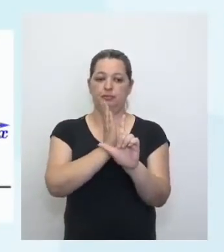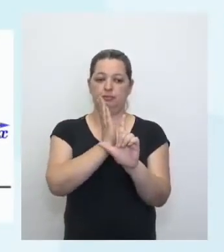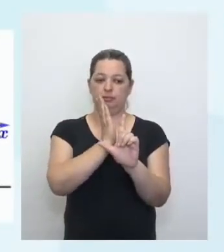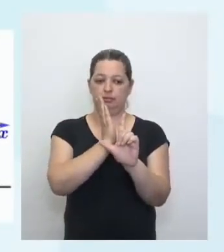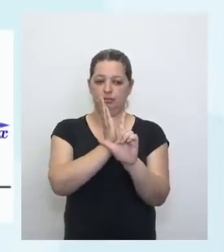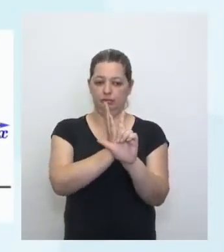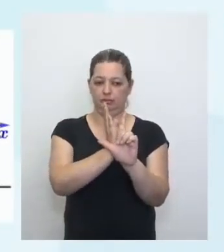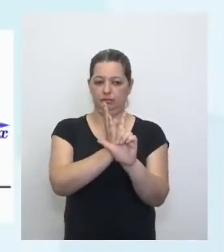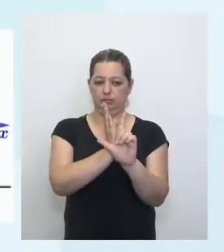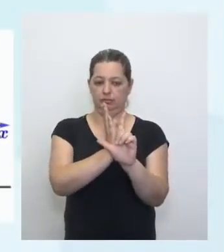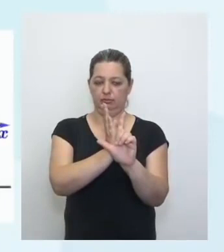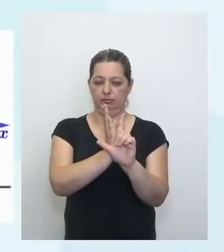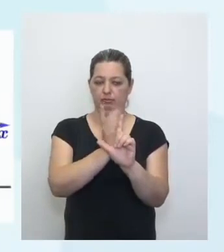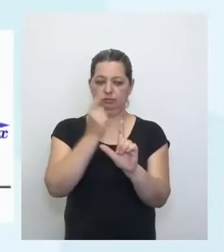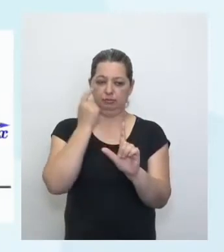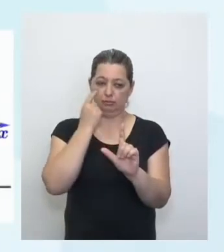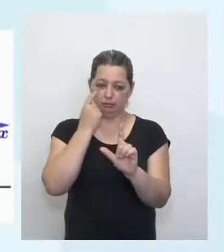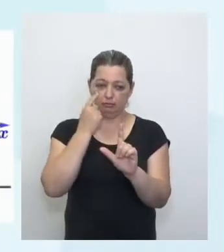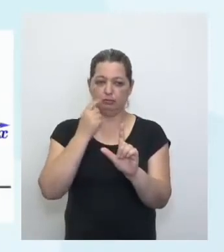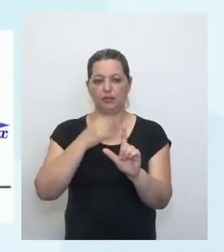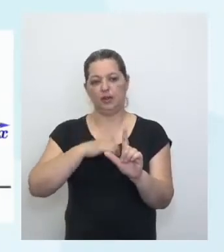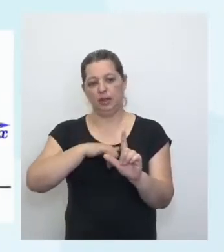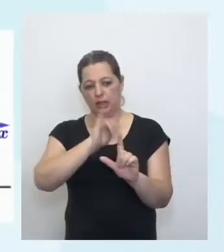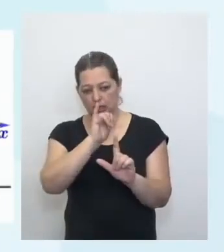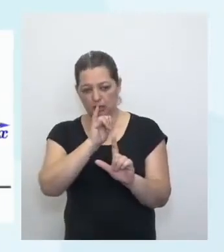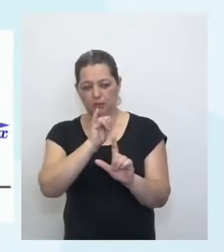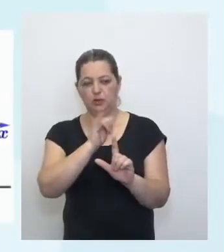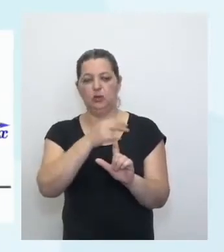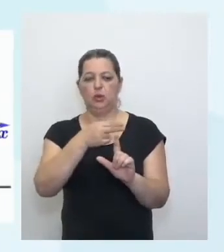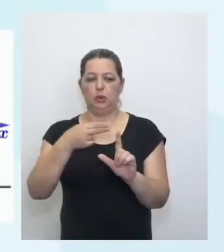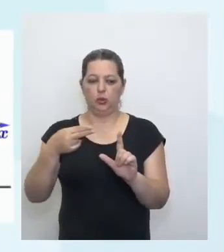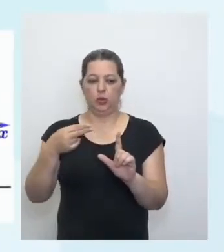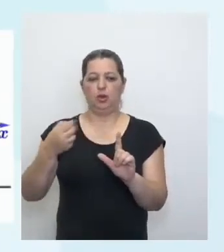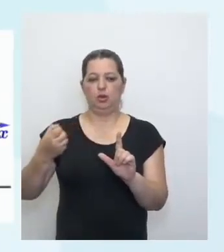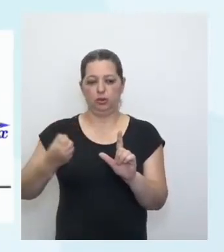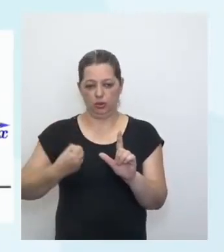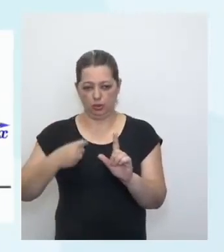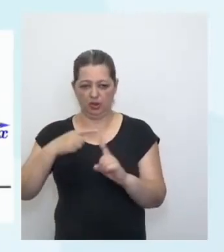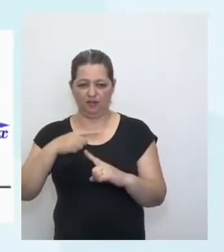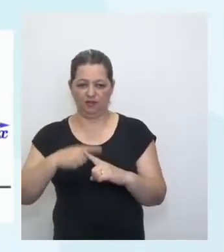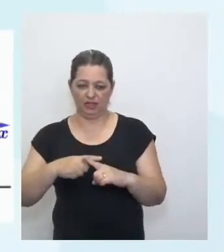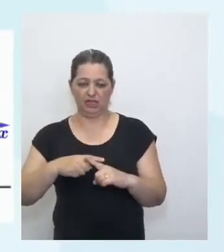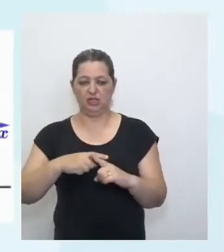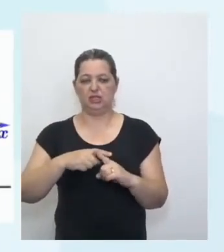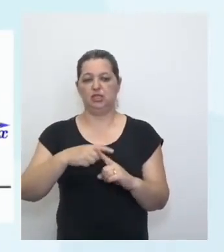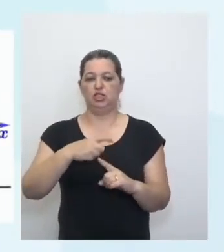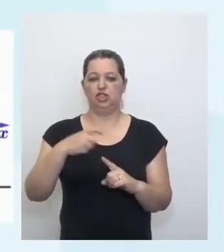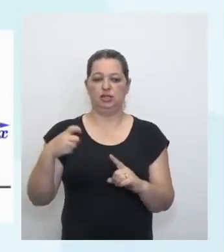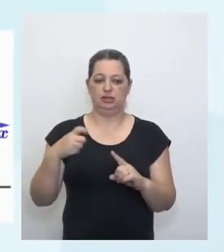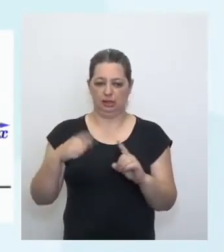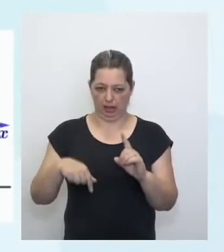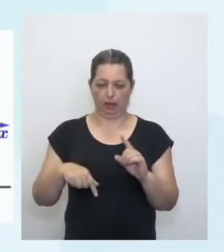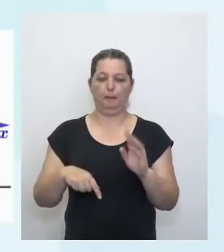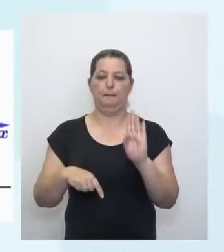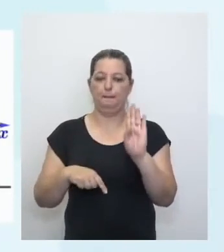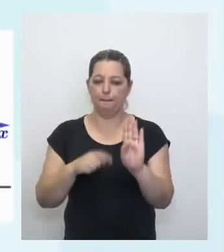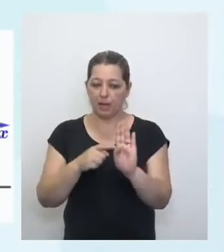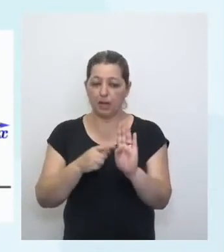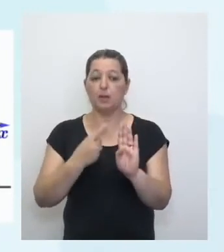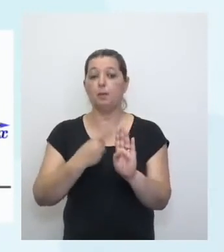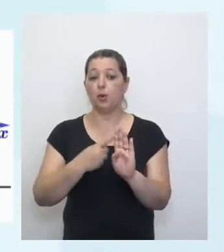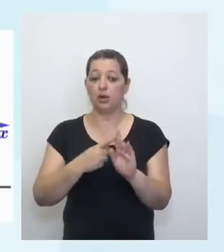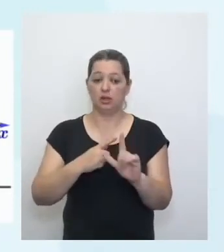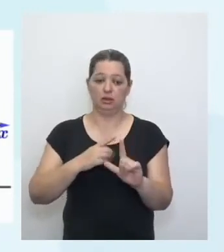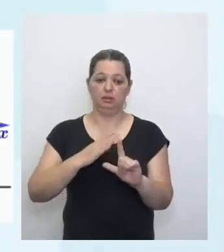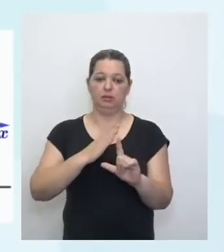da linear, que é aquela que vem de y igual a um número vezes x. A B, é a B, porque é uma reta